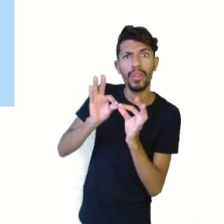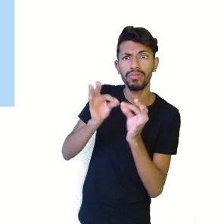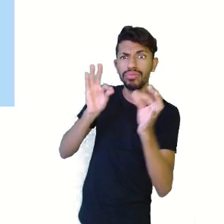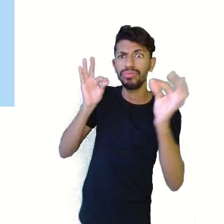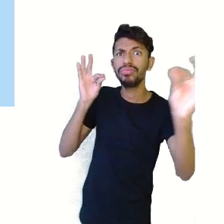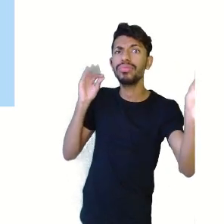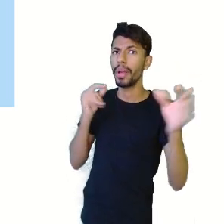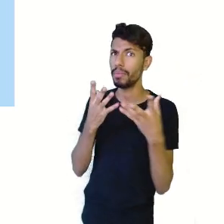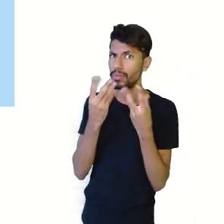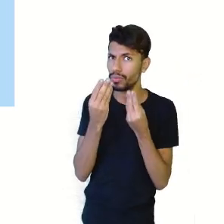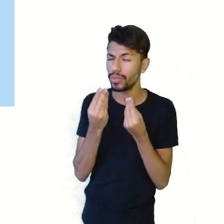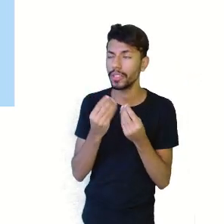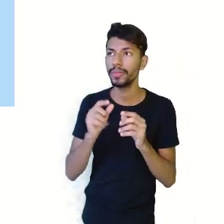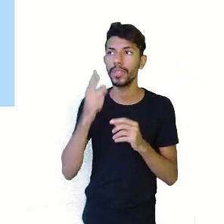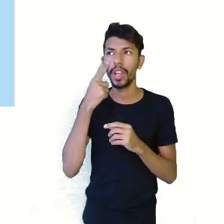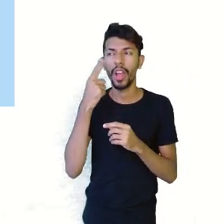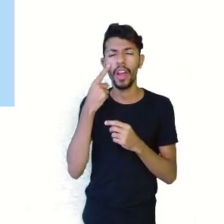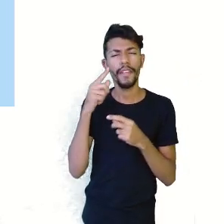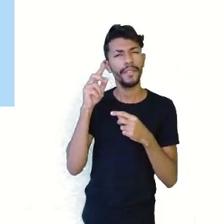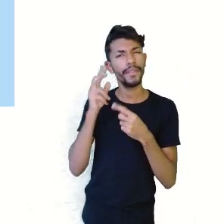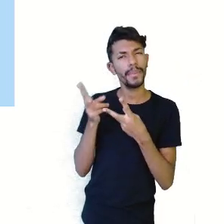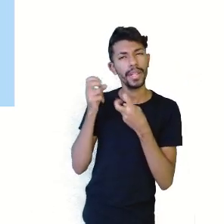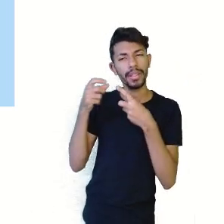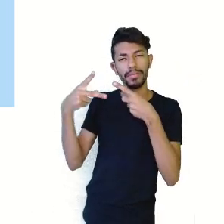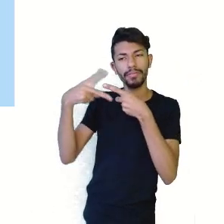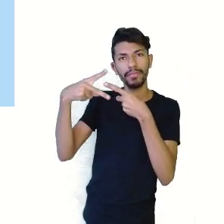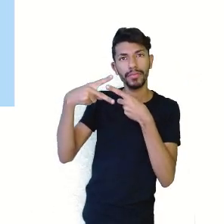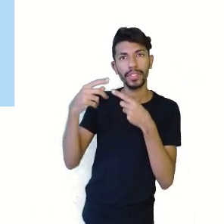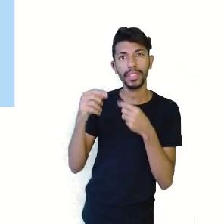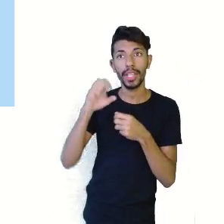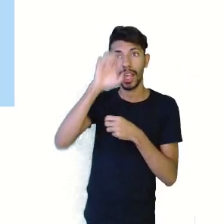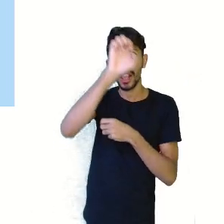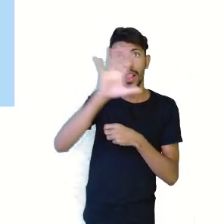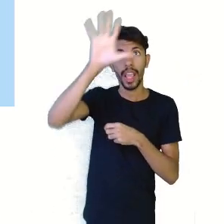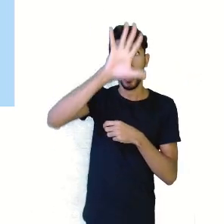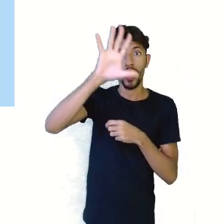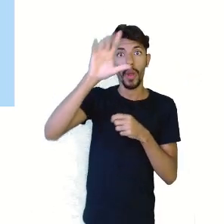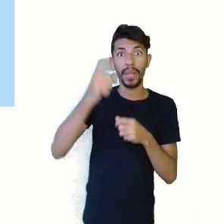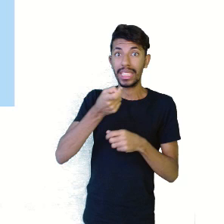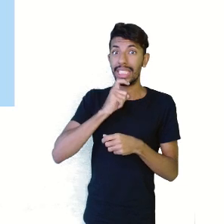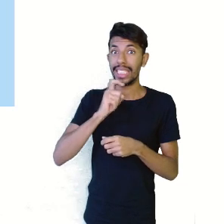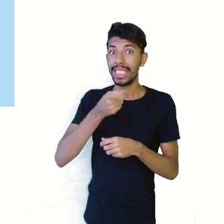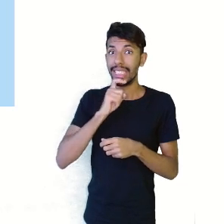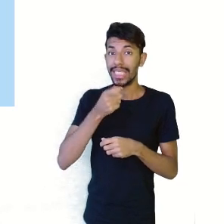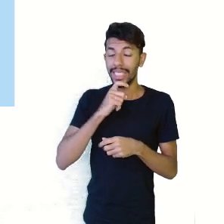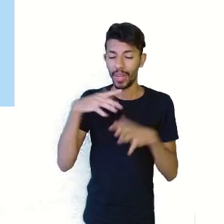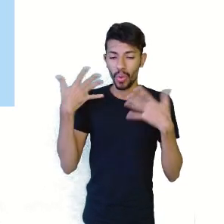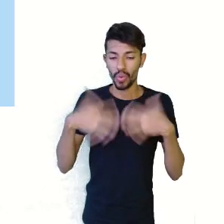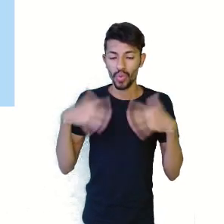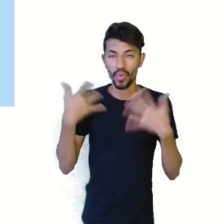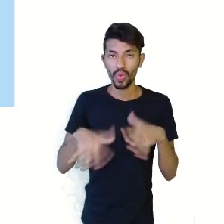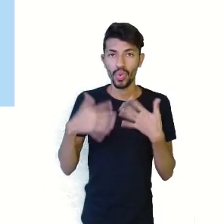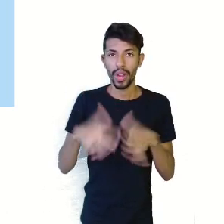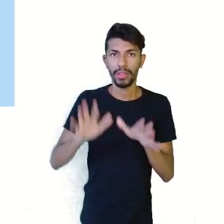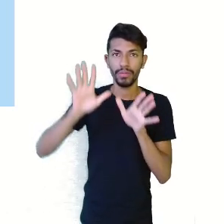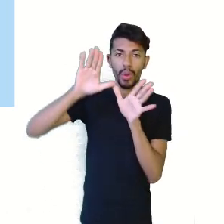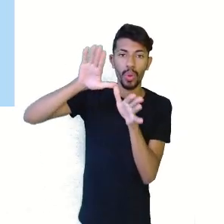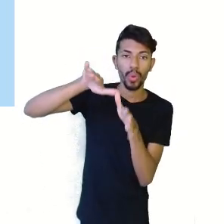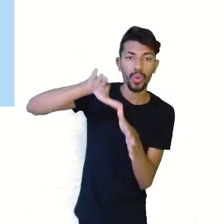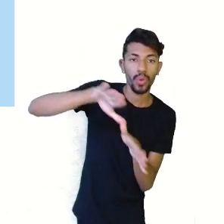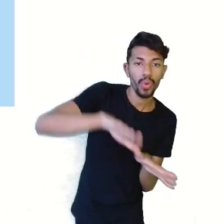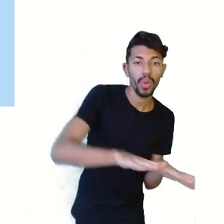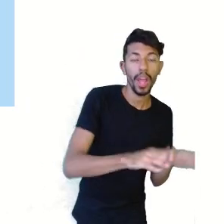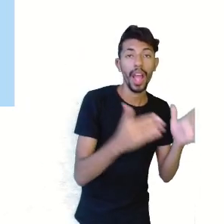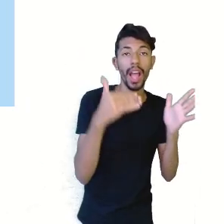mostrando. Elas saem muitas vezes da Europa, congelante, né, dos países do extremo norte do mundo, até